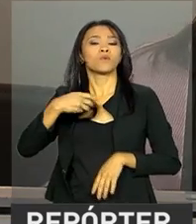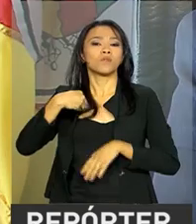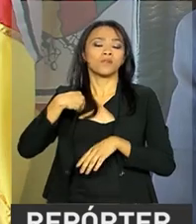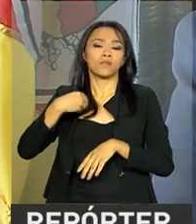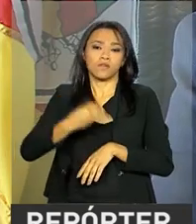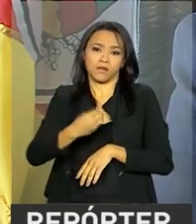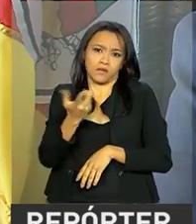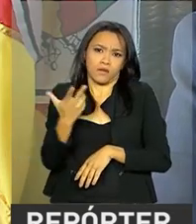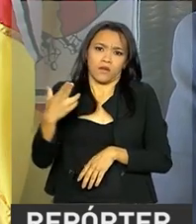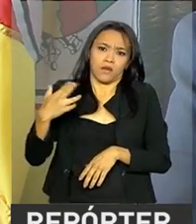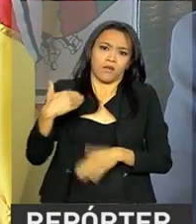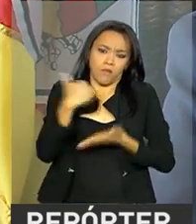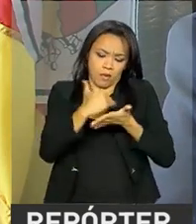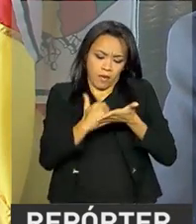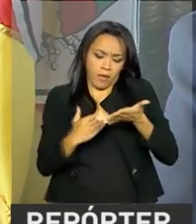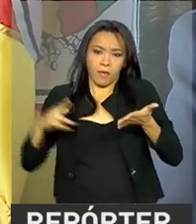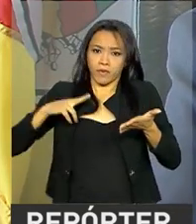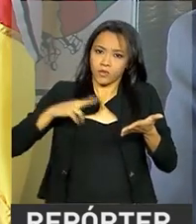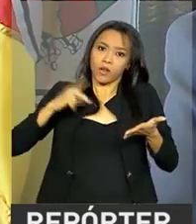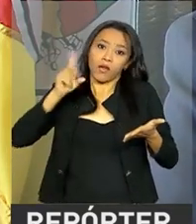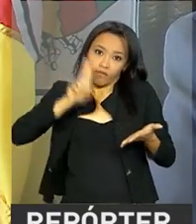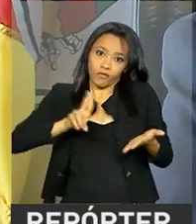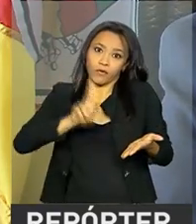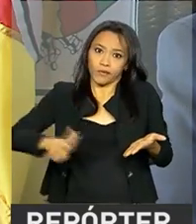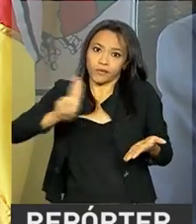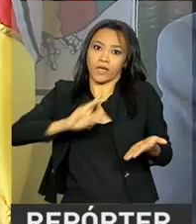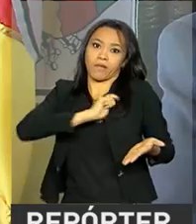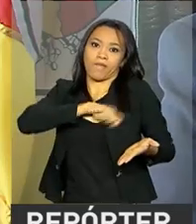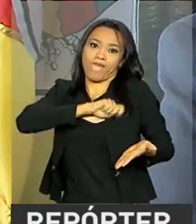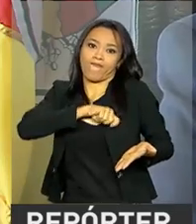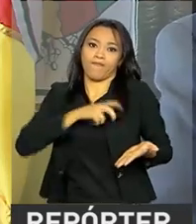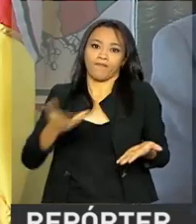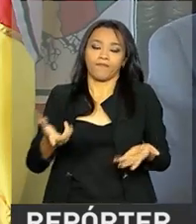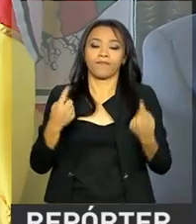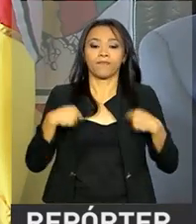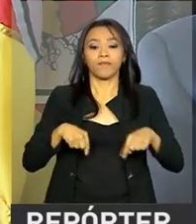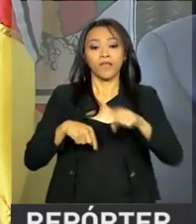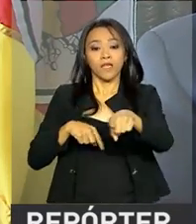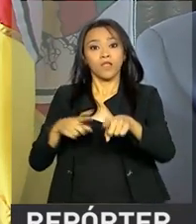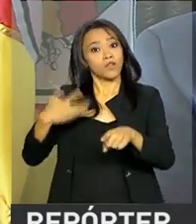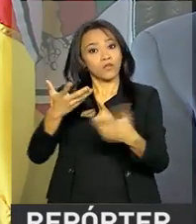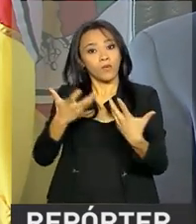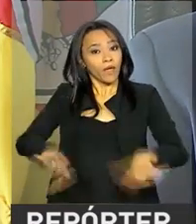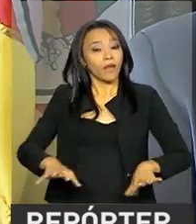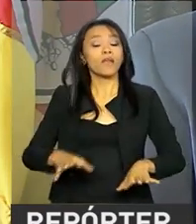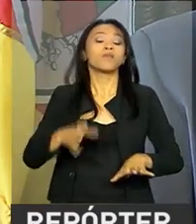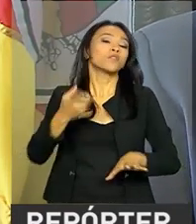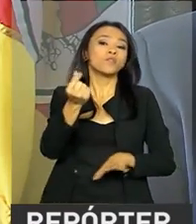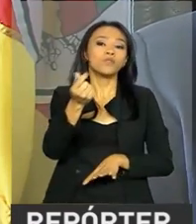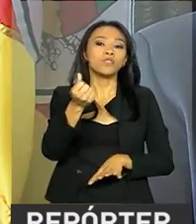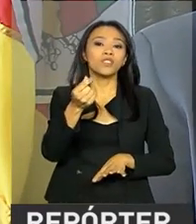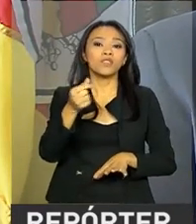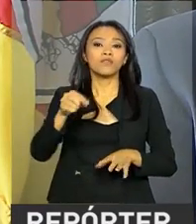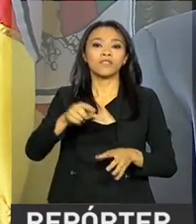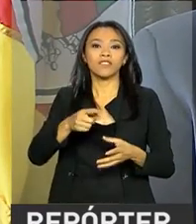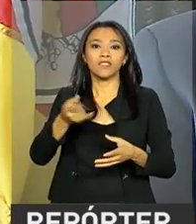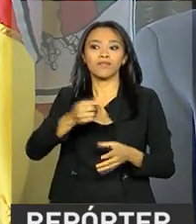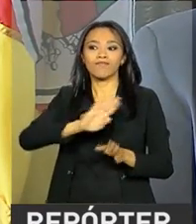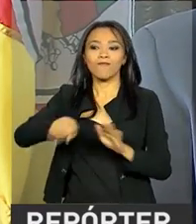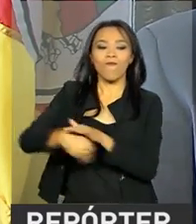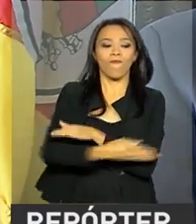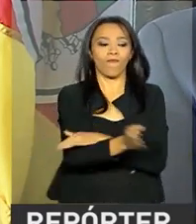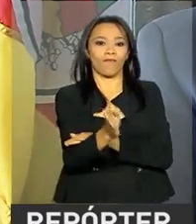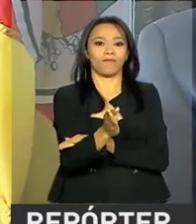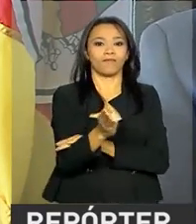fraudes. Nós não podemos permitir que esses recursos sejam desviados para sustentar o crime,